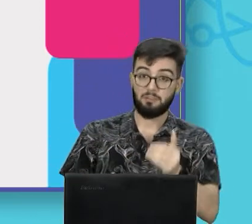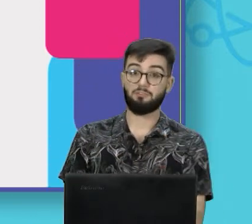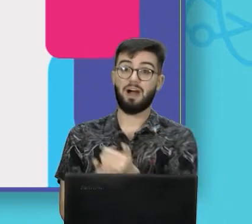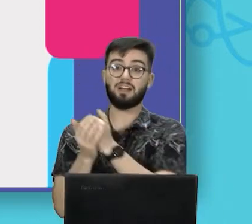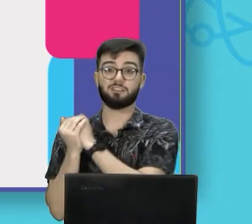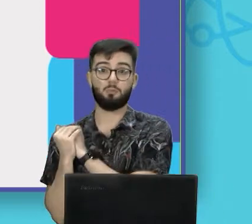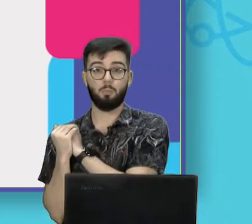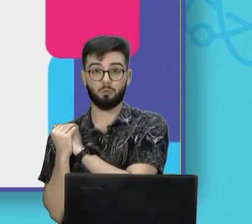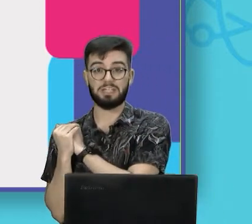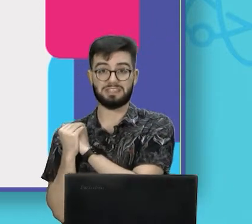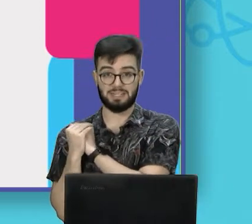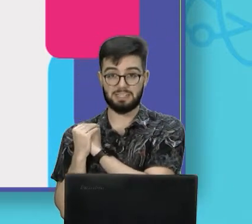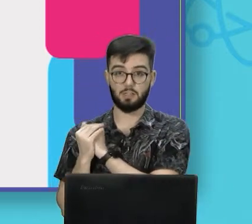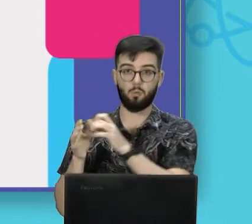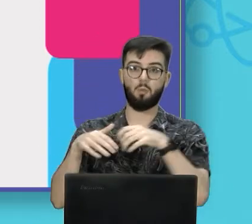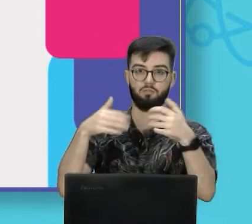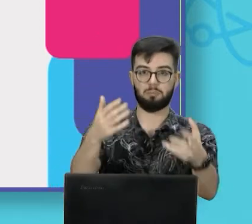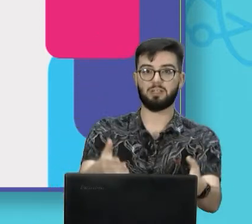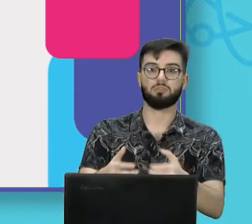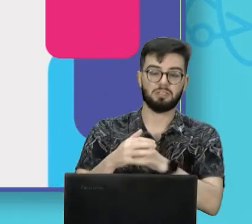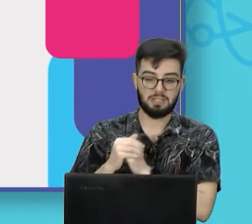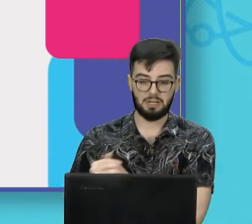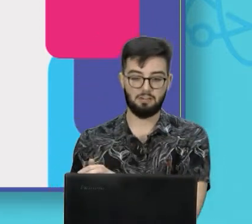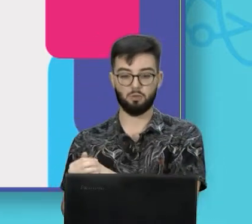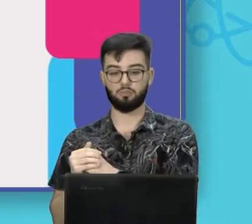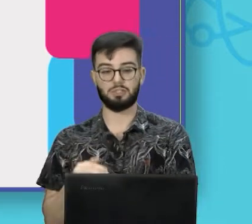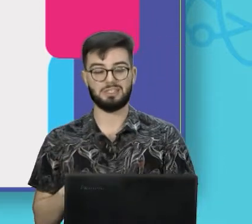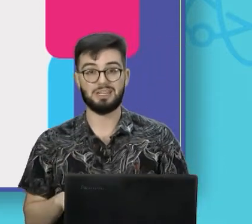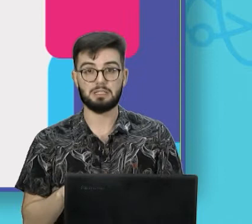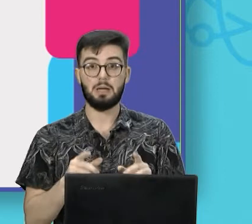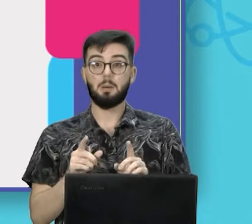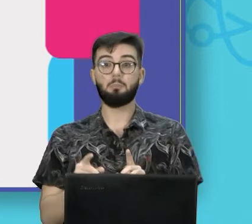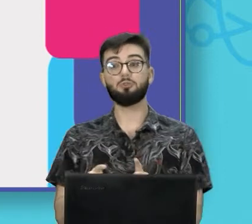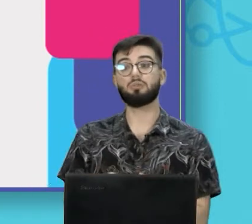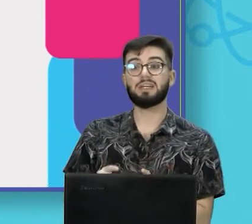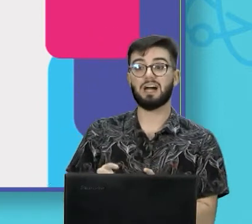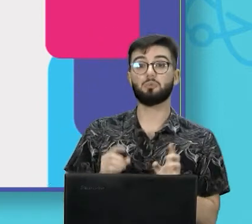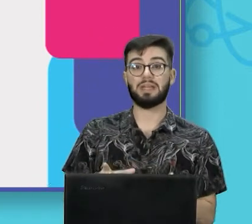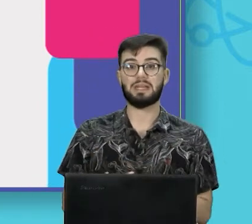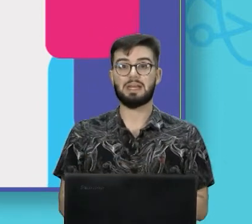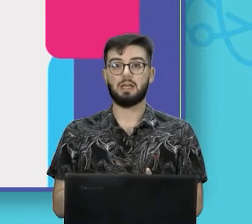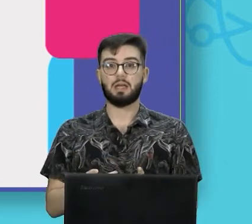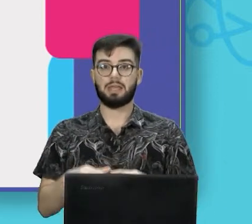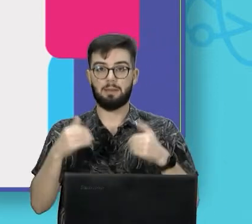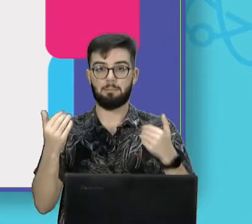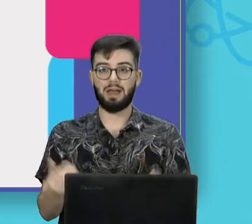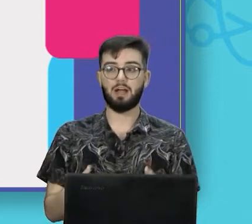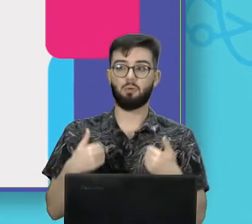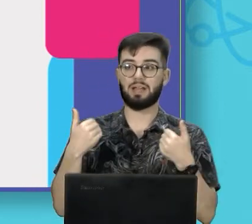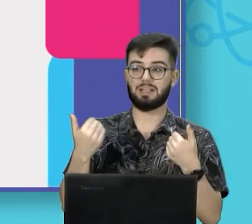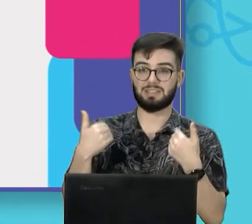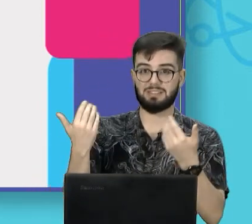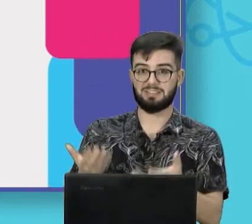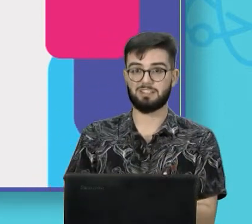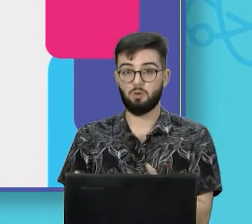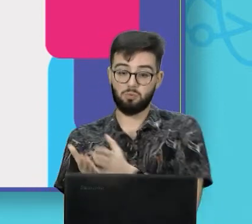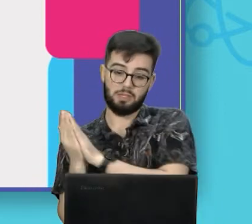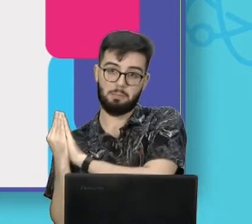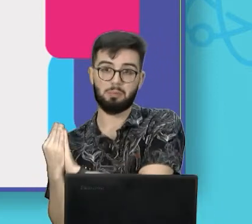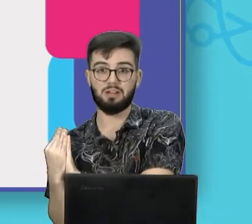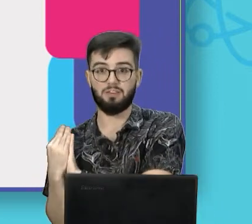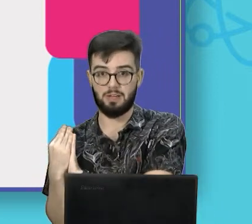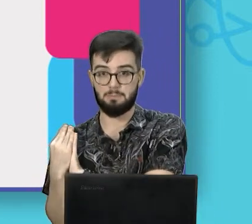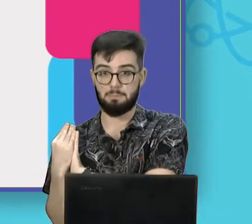Getúlio Vargas Vargas sobe ao poder em 30 com movimento a Revolução de 30 muito ligado em quebrar com aquela